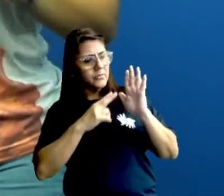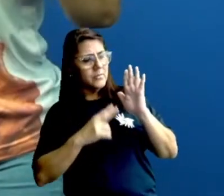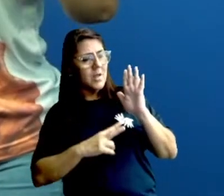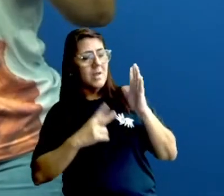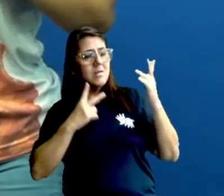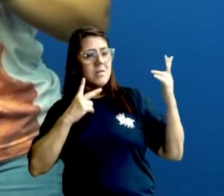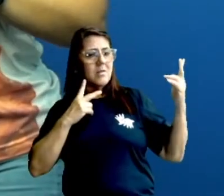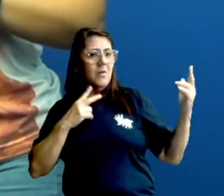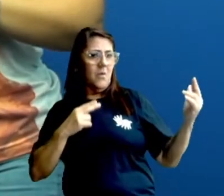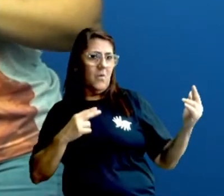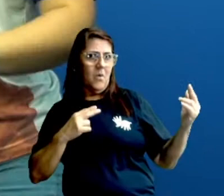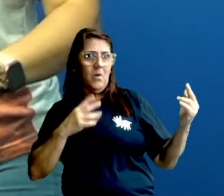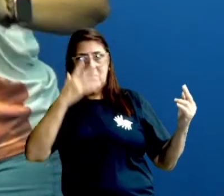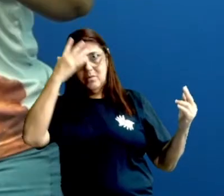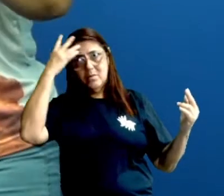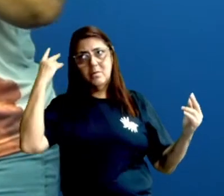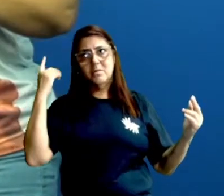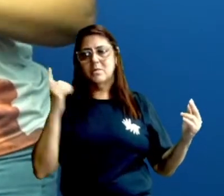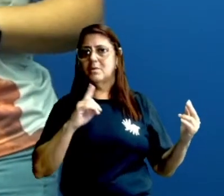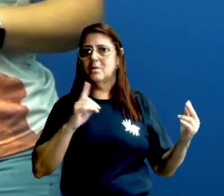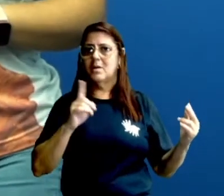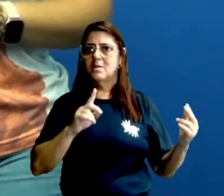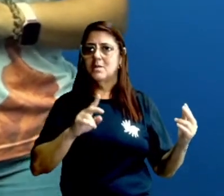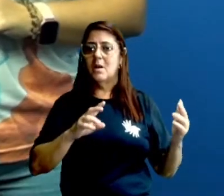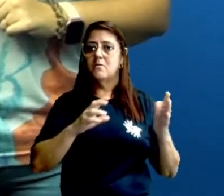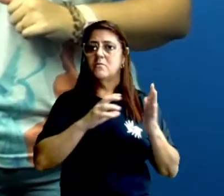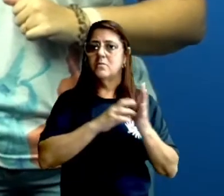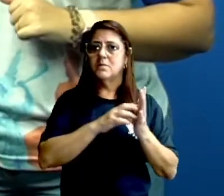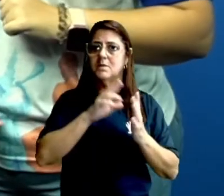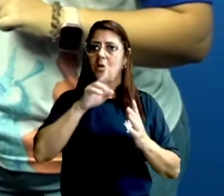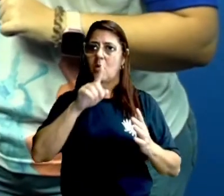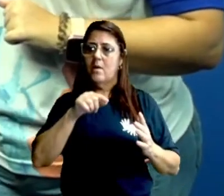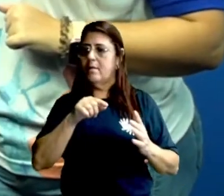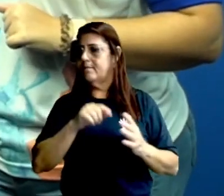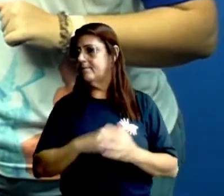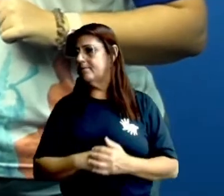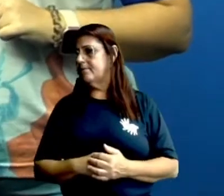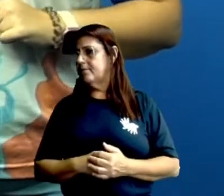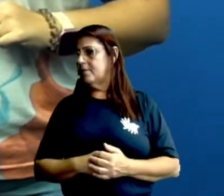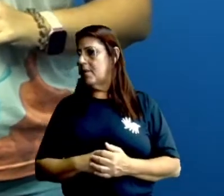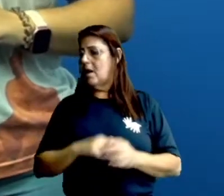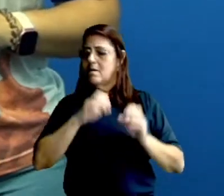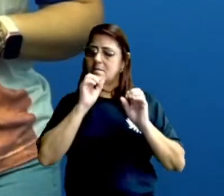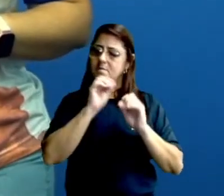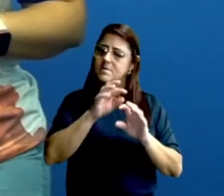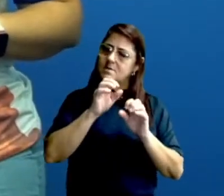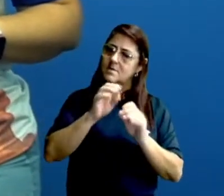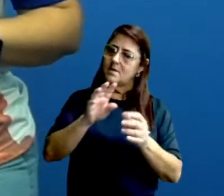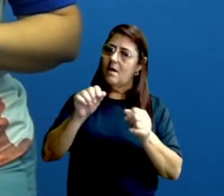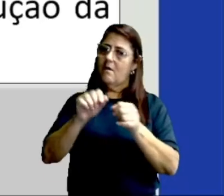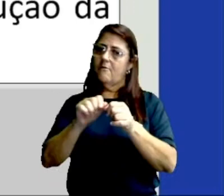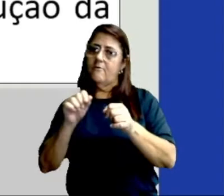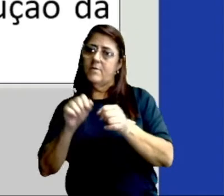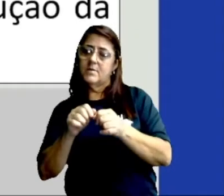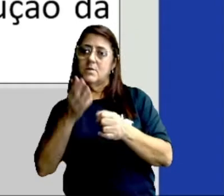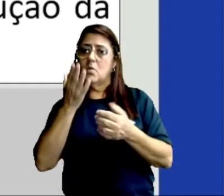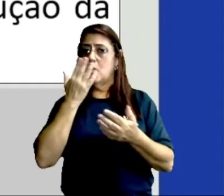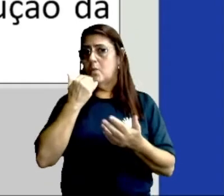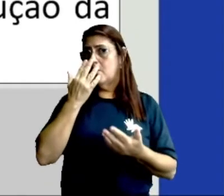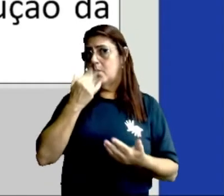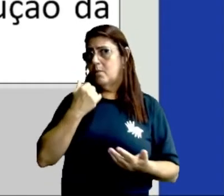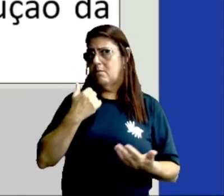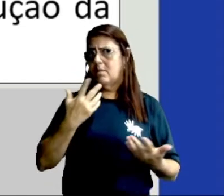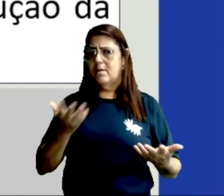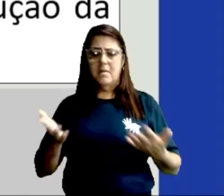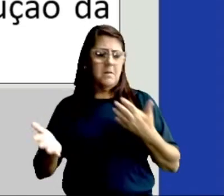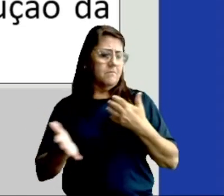direitinho. Então, não se esquece que a função da receita é ensinar a fazer um alimento, que pode